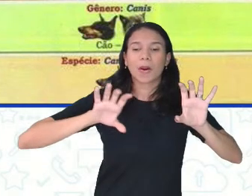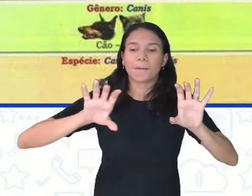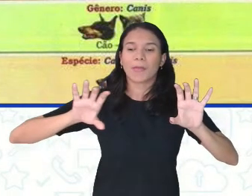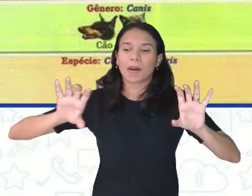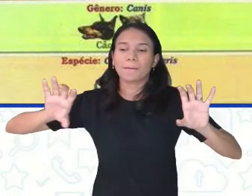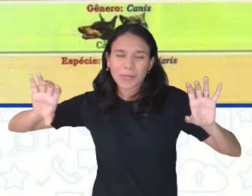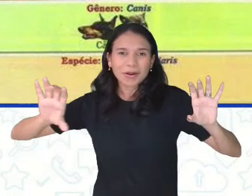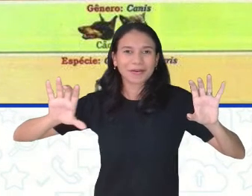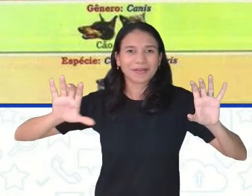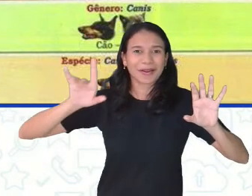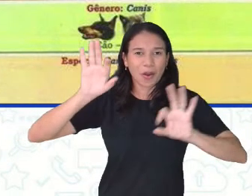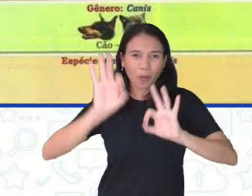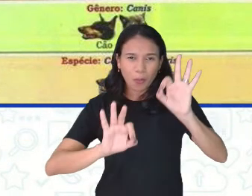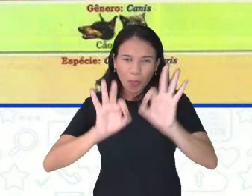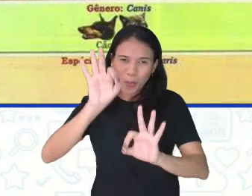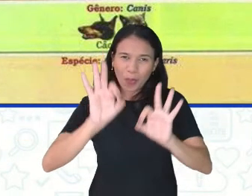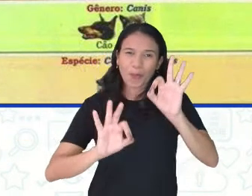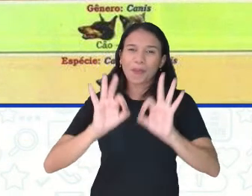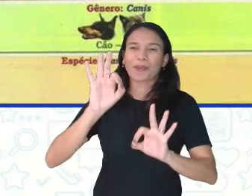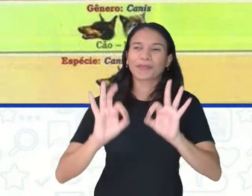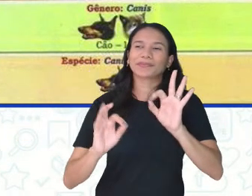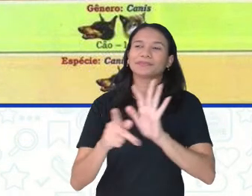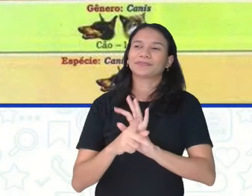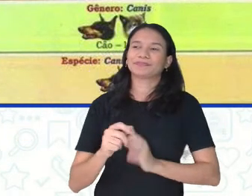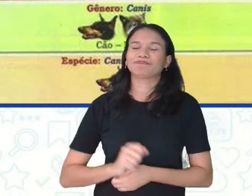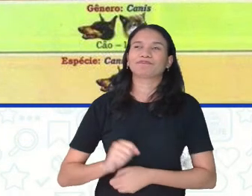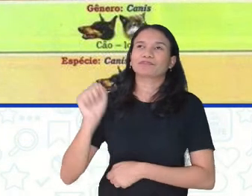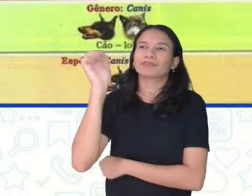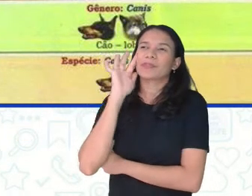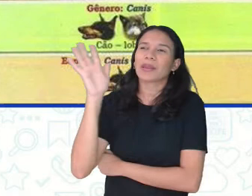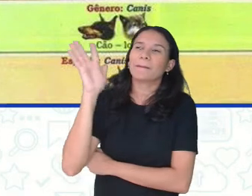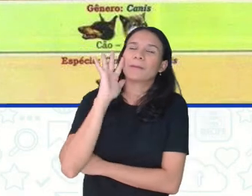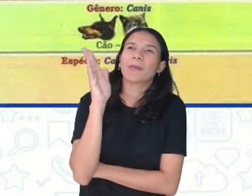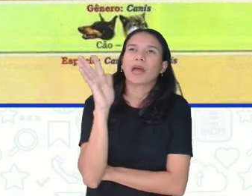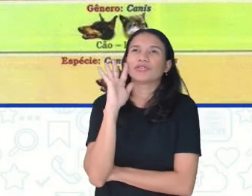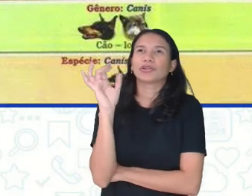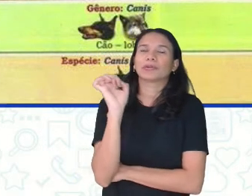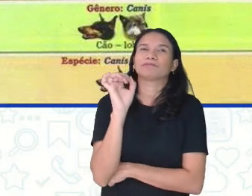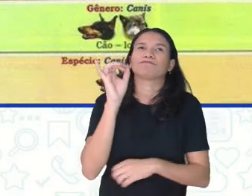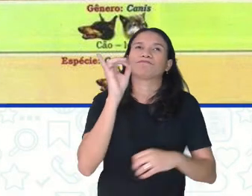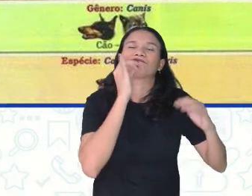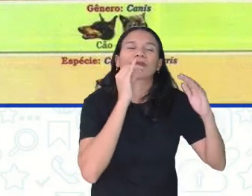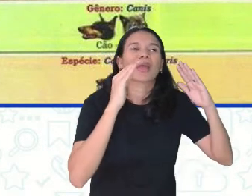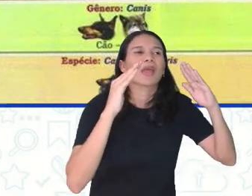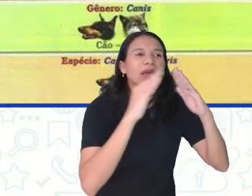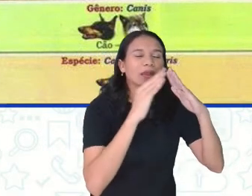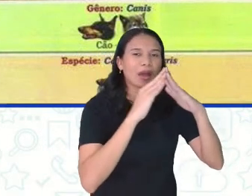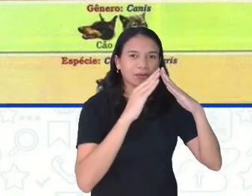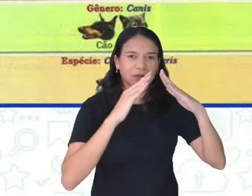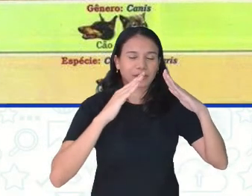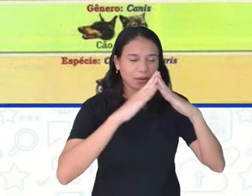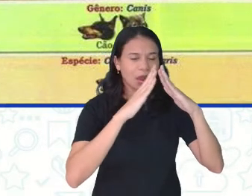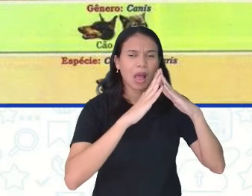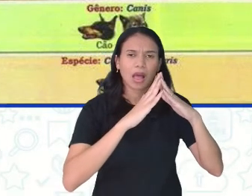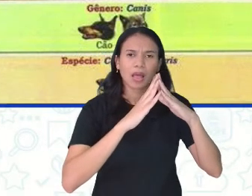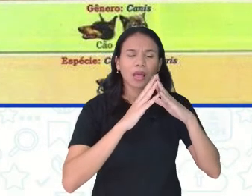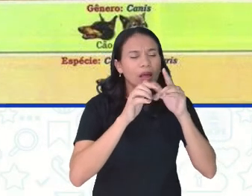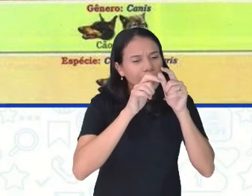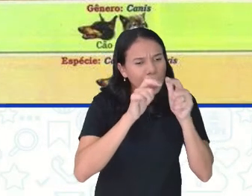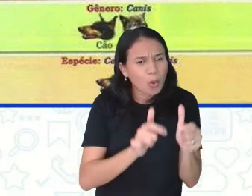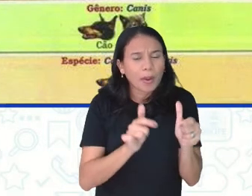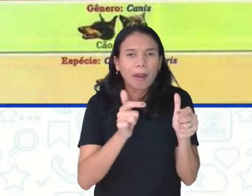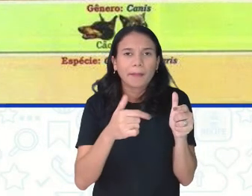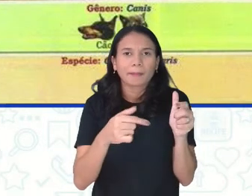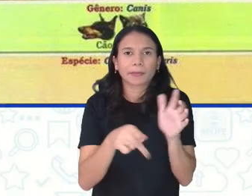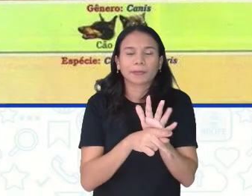classificando, nós estamos organizando. Imaginem, né, na nossa casa, nós temos lugar para tudo. Tem